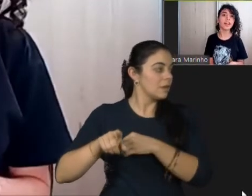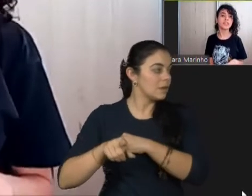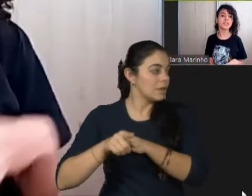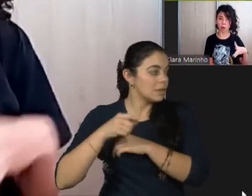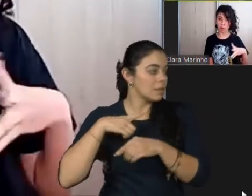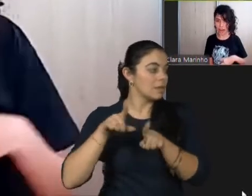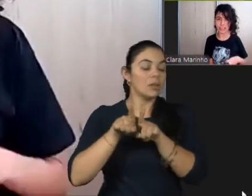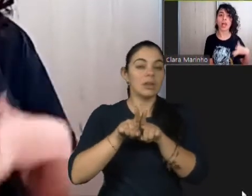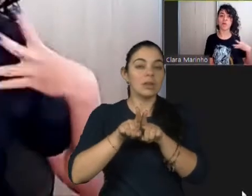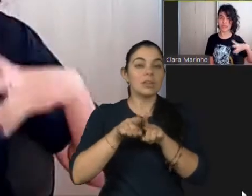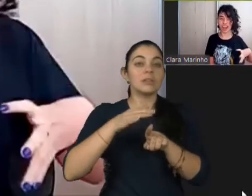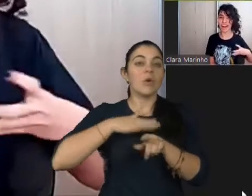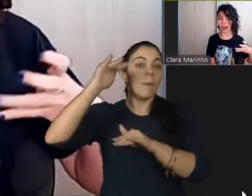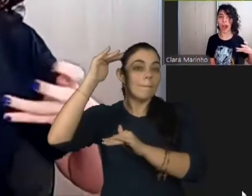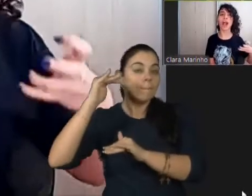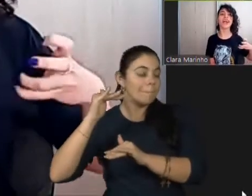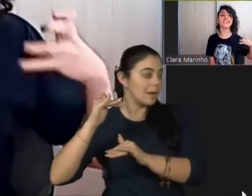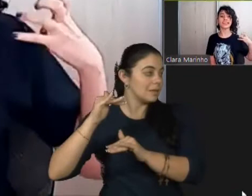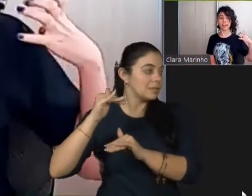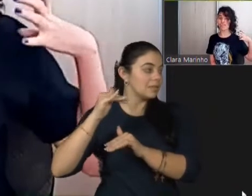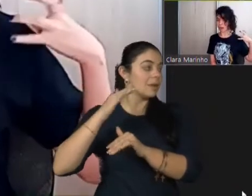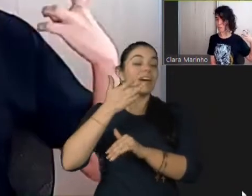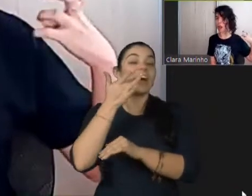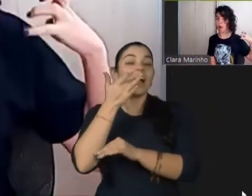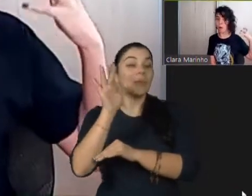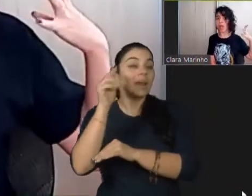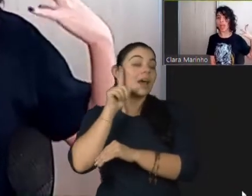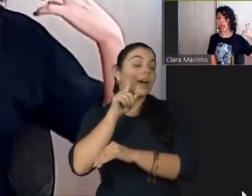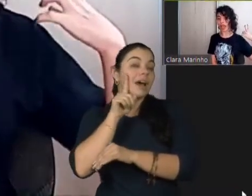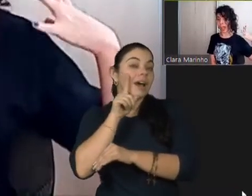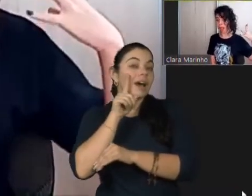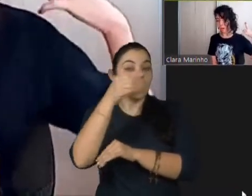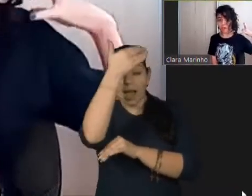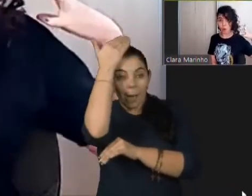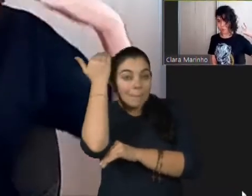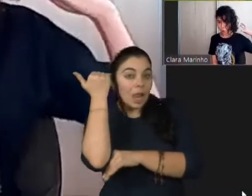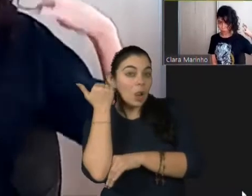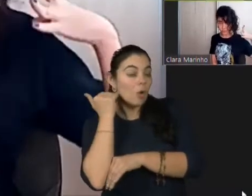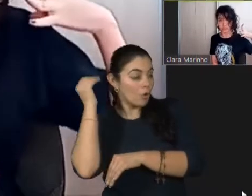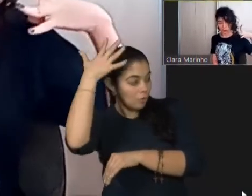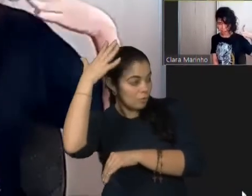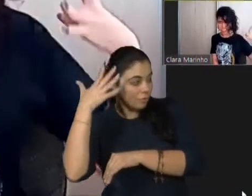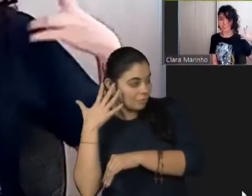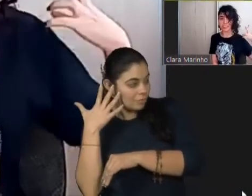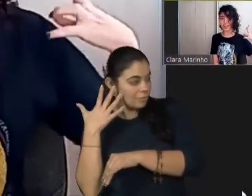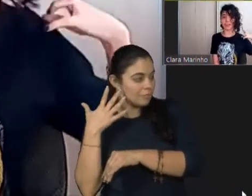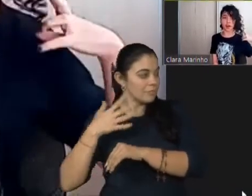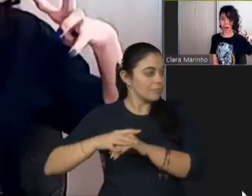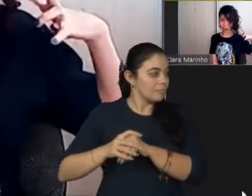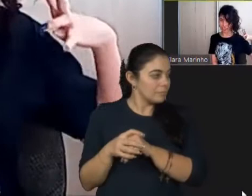estou baixo, branco, tenho cabelo longo do lado,